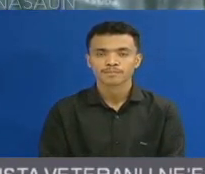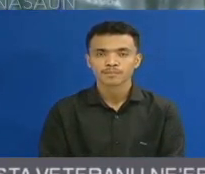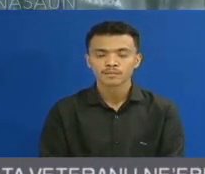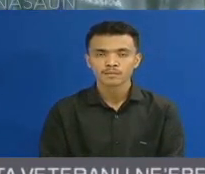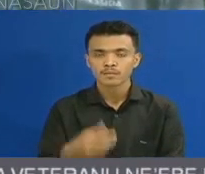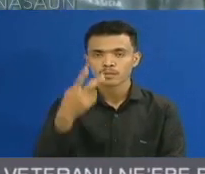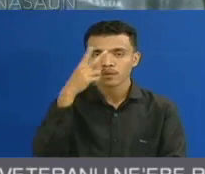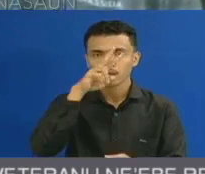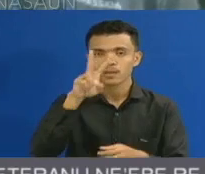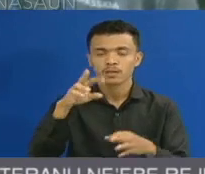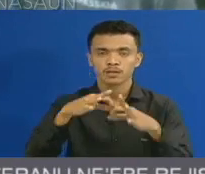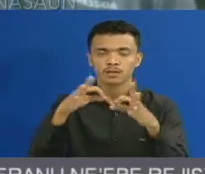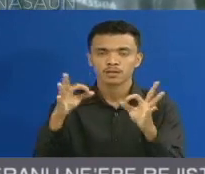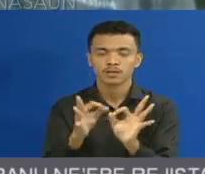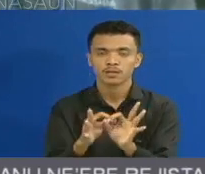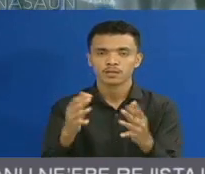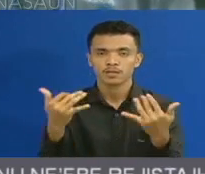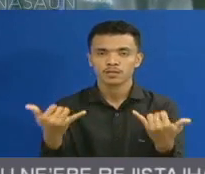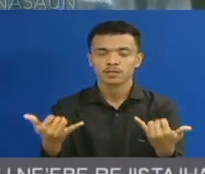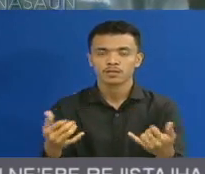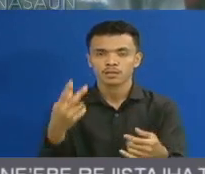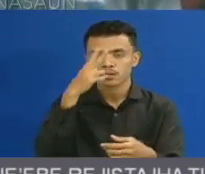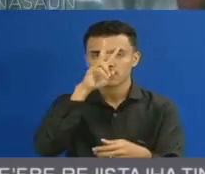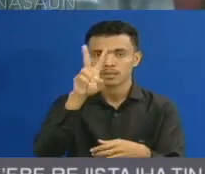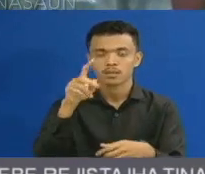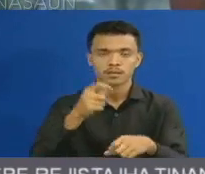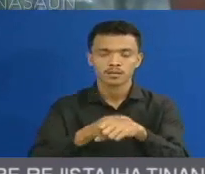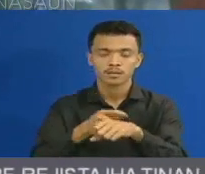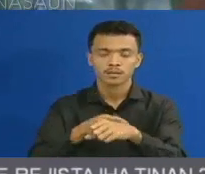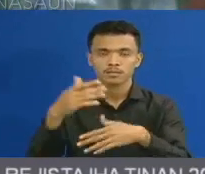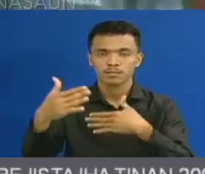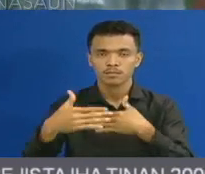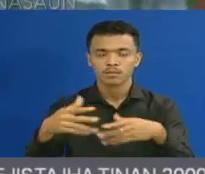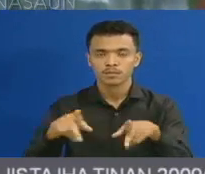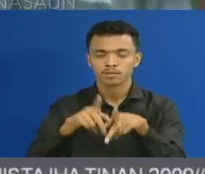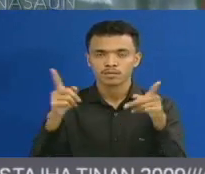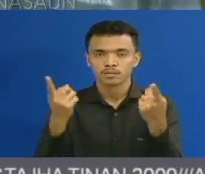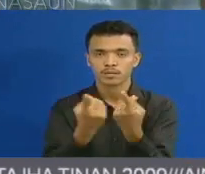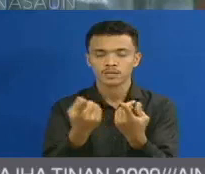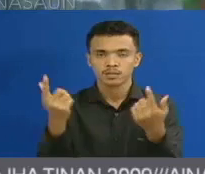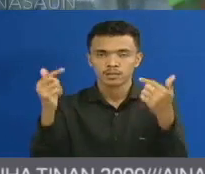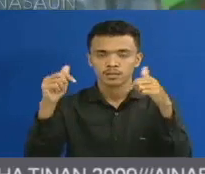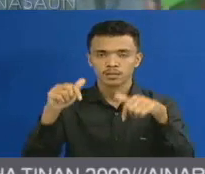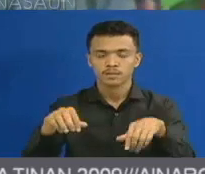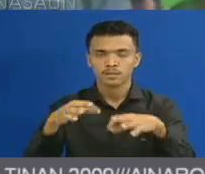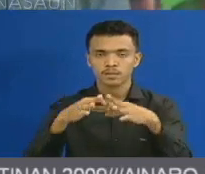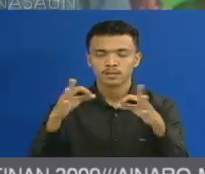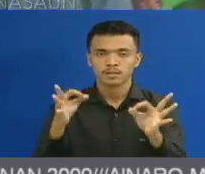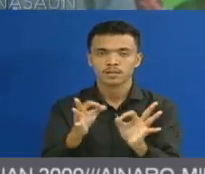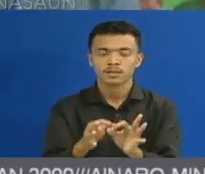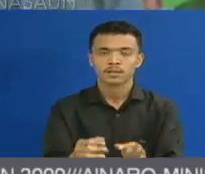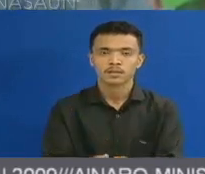hare para tu hadia, nebe oin hare ona e retempo badak, companhia se mai ato